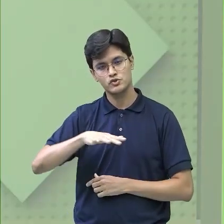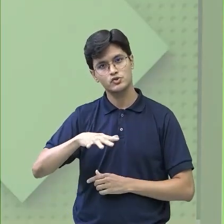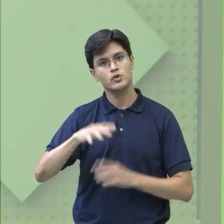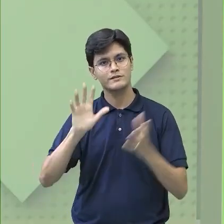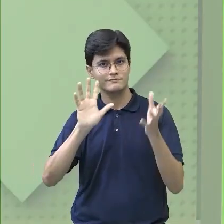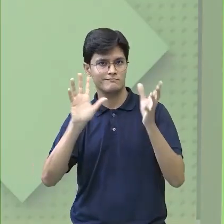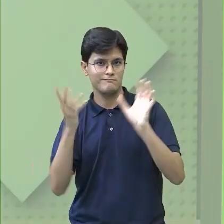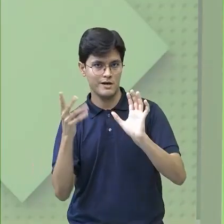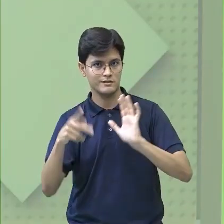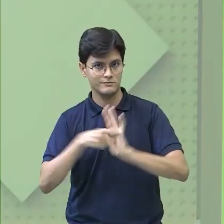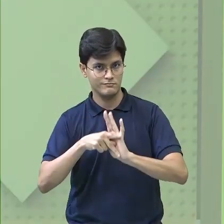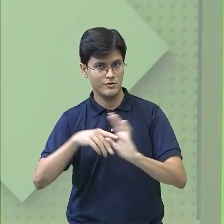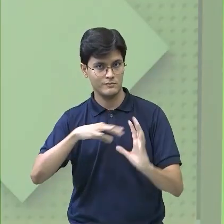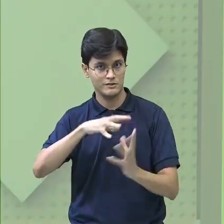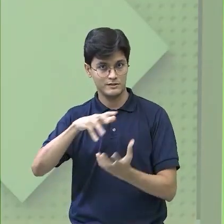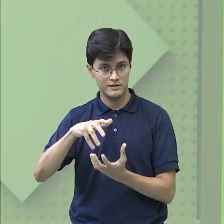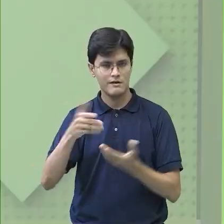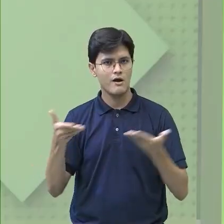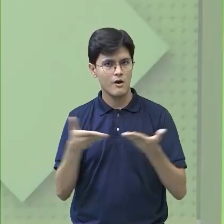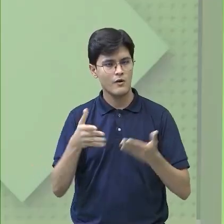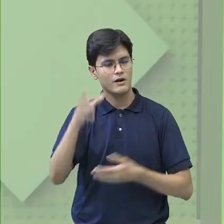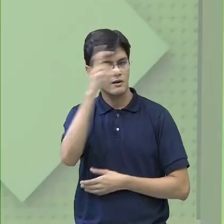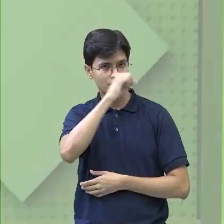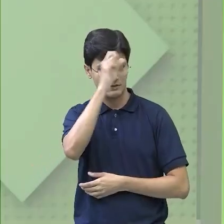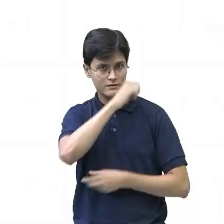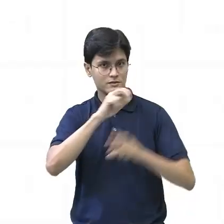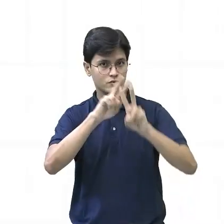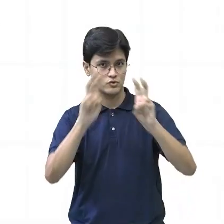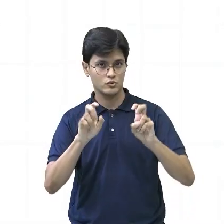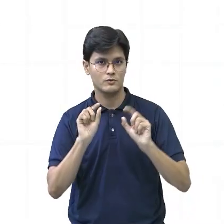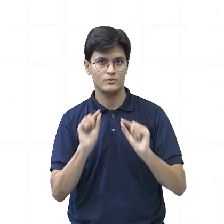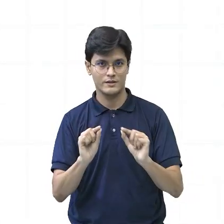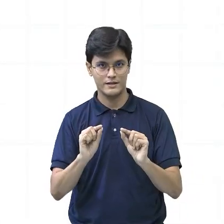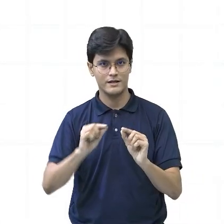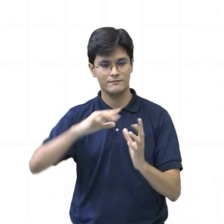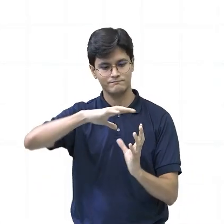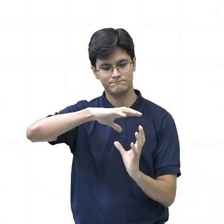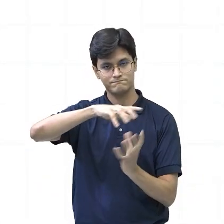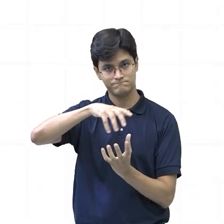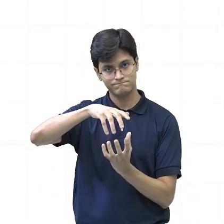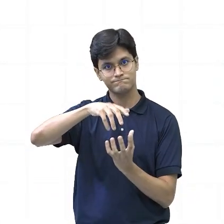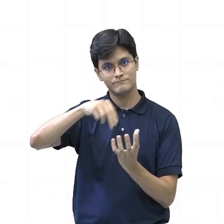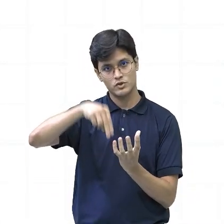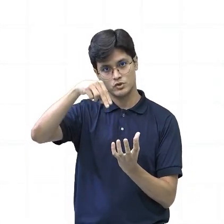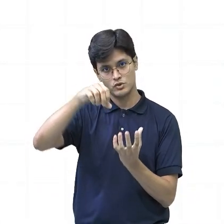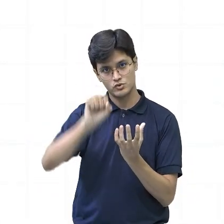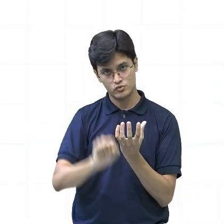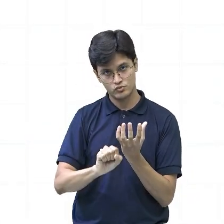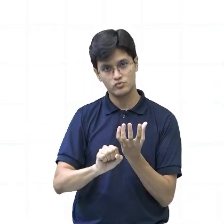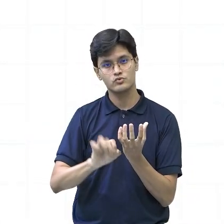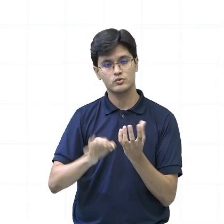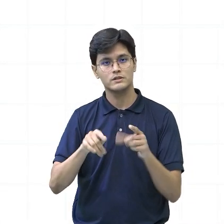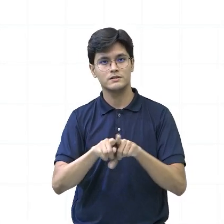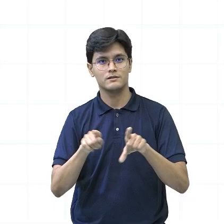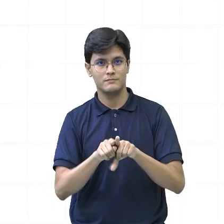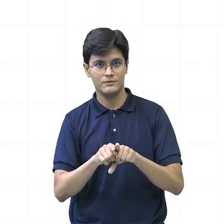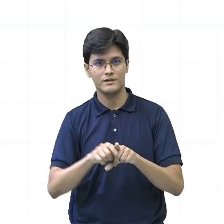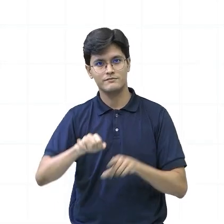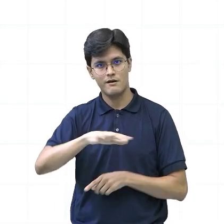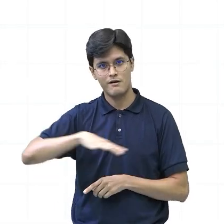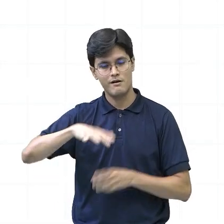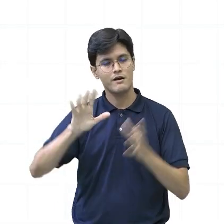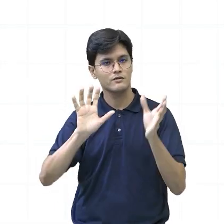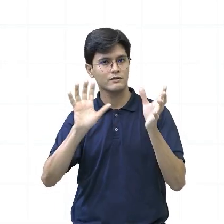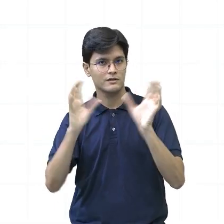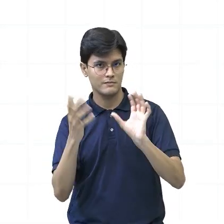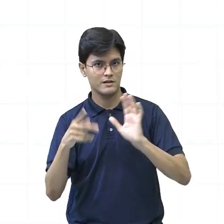planeta, né? Então a gente vai aprender um pouquinho agora sobre hemisférios e zonas climáticas do nosso planeta. Então, as